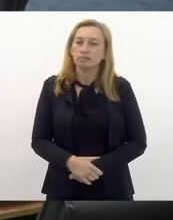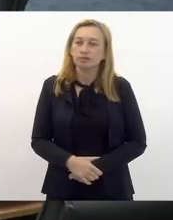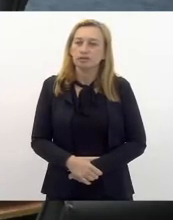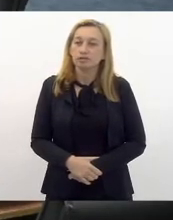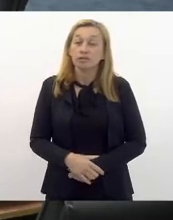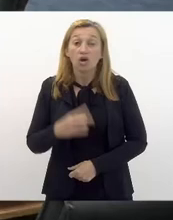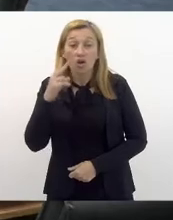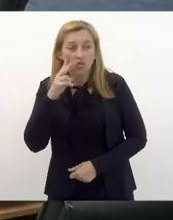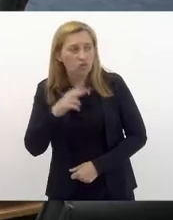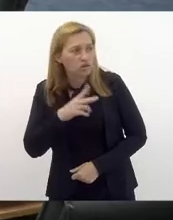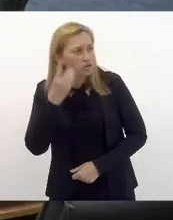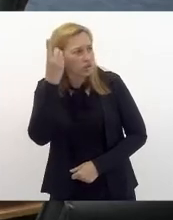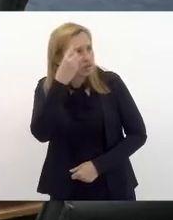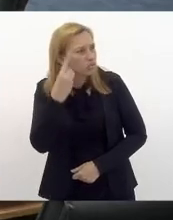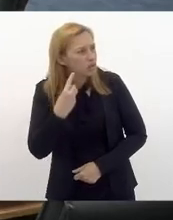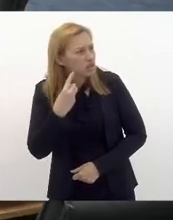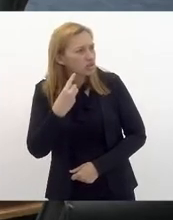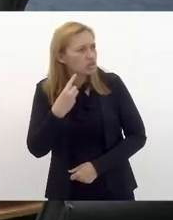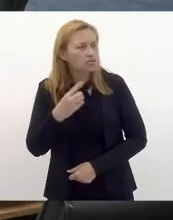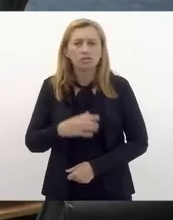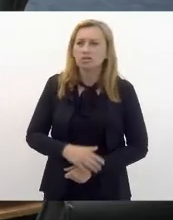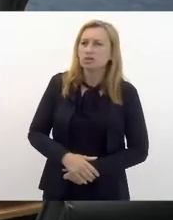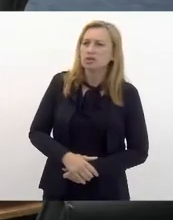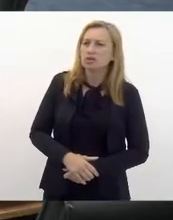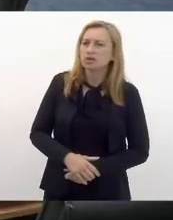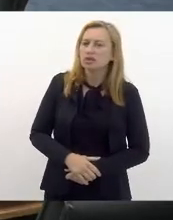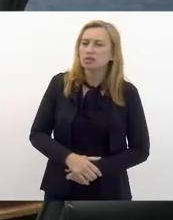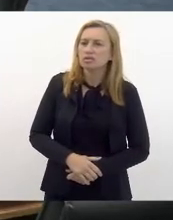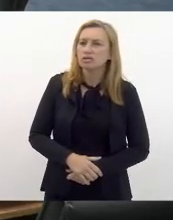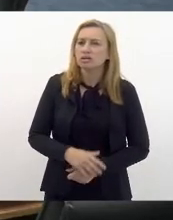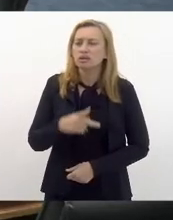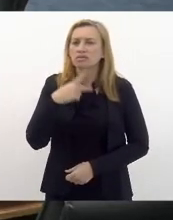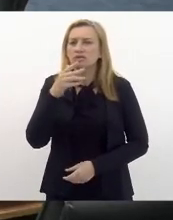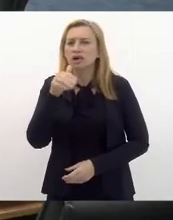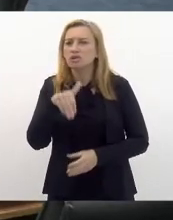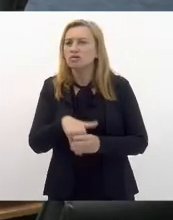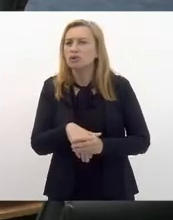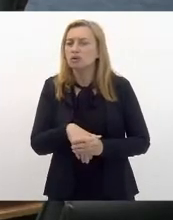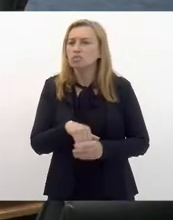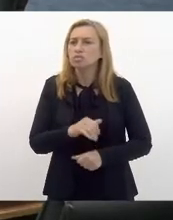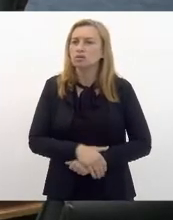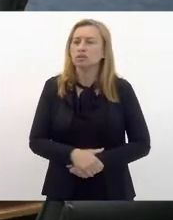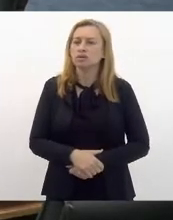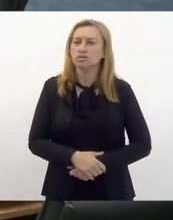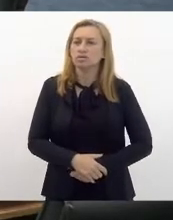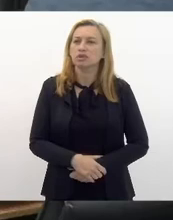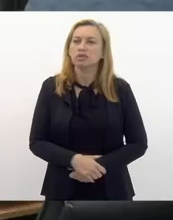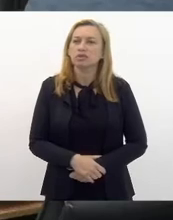e aqui a vista deputada Dani Monteiro aqui deve tá Dani Monteiro para declaração de voto